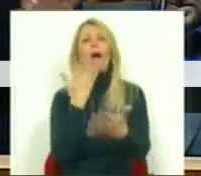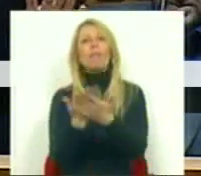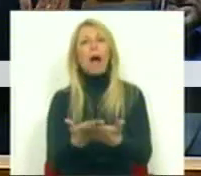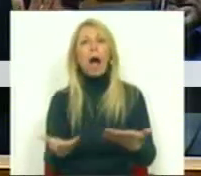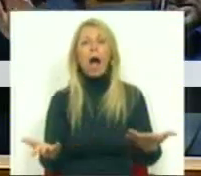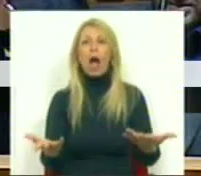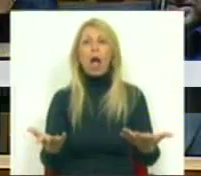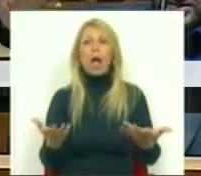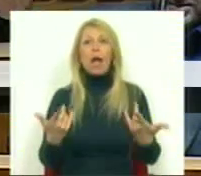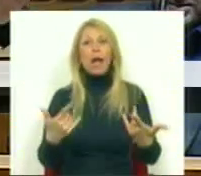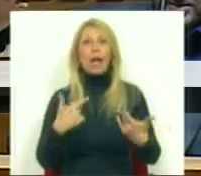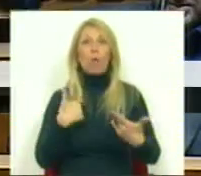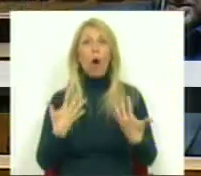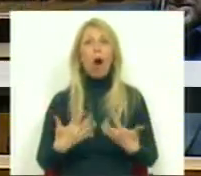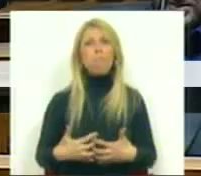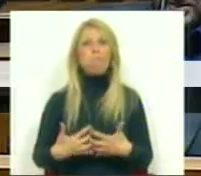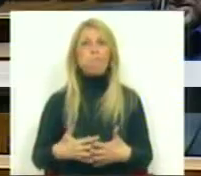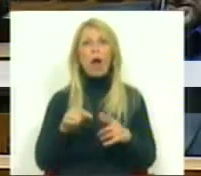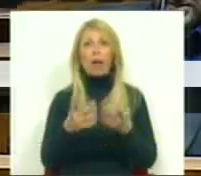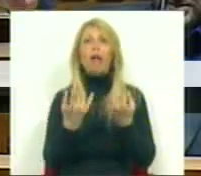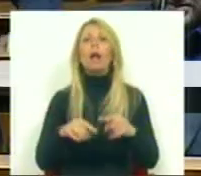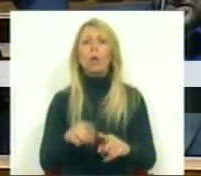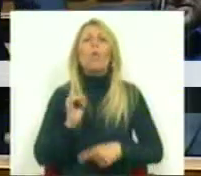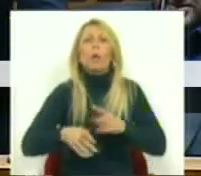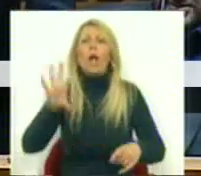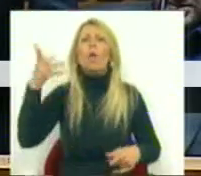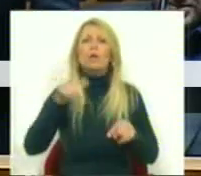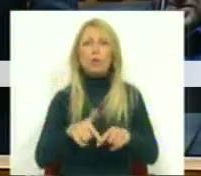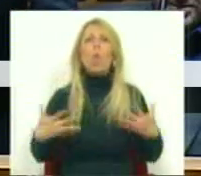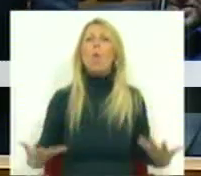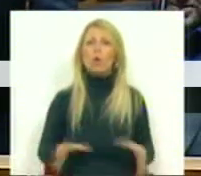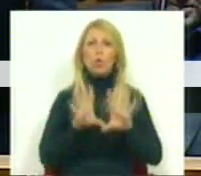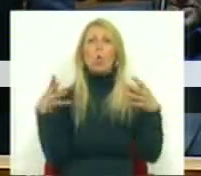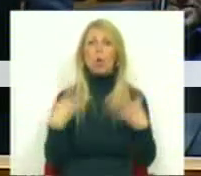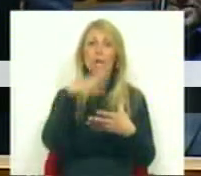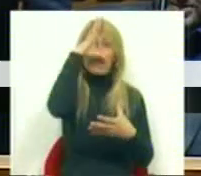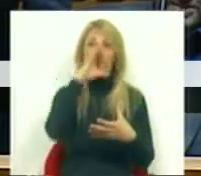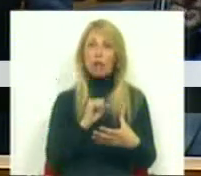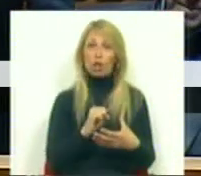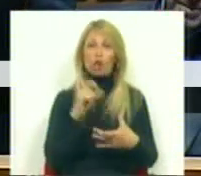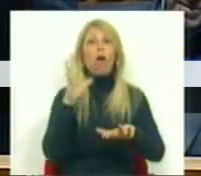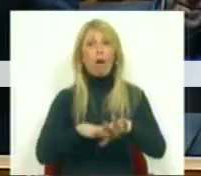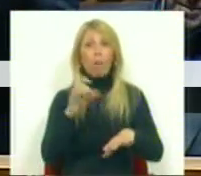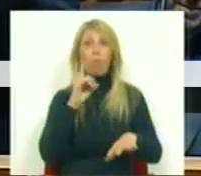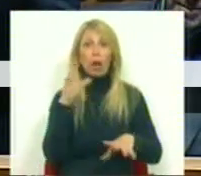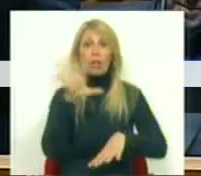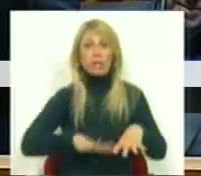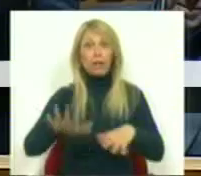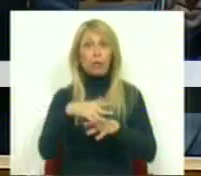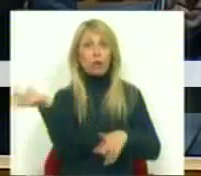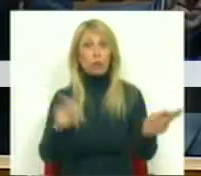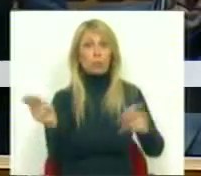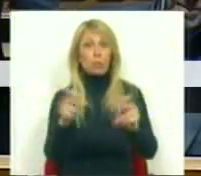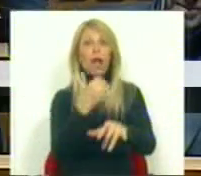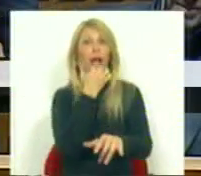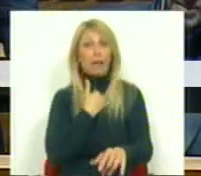suspense para esta reunião. O que é que aconteceu hoje no Conselho de Ministros, depois de episódios tão gratificantes no Conselho de Ministros